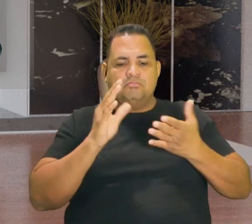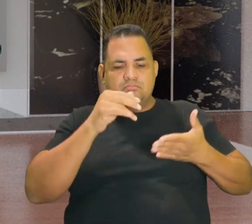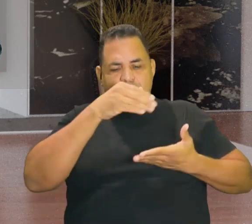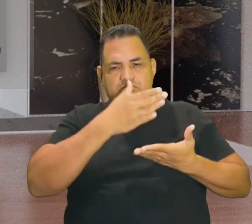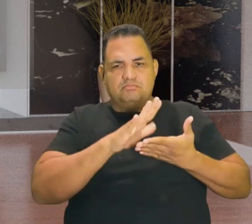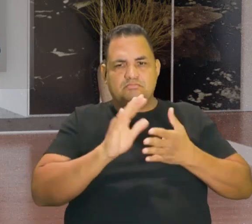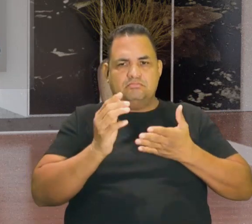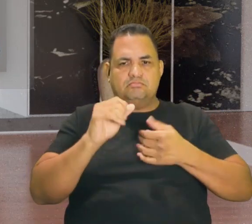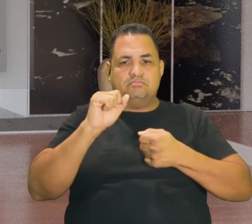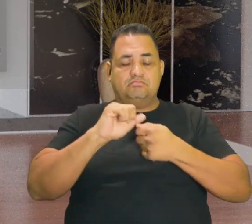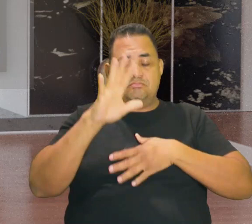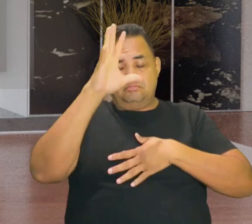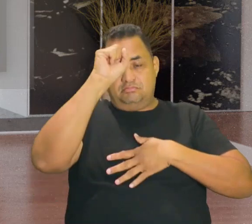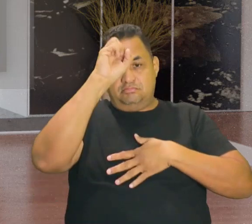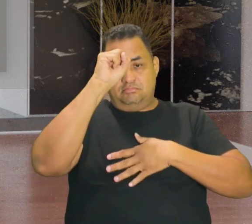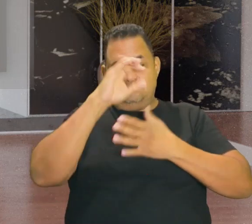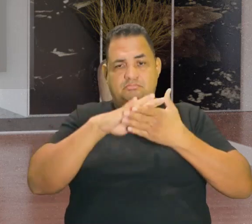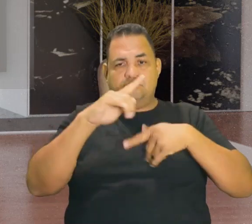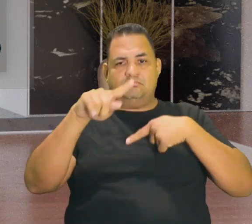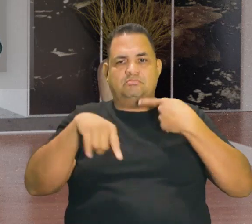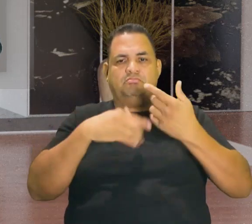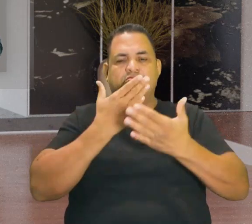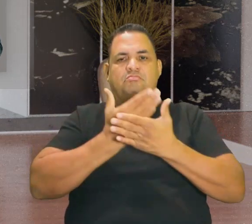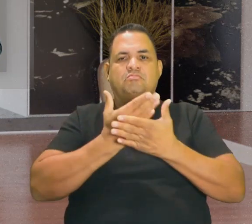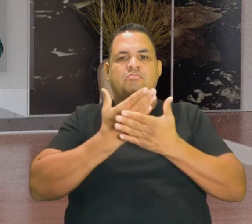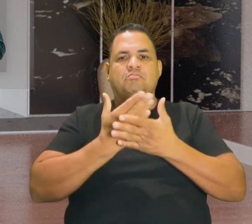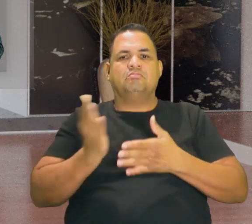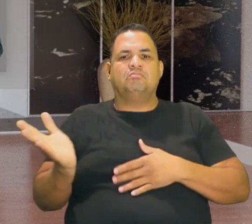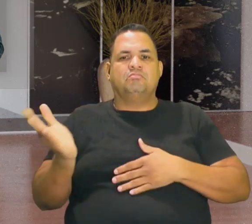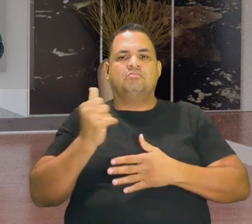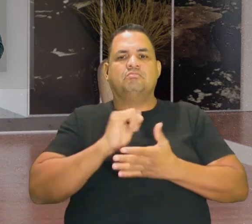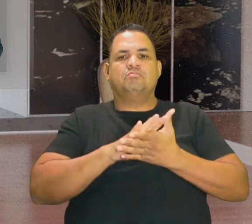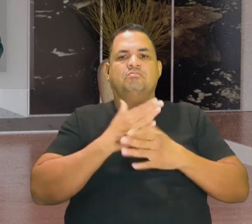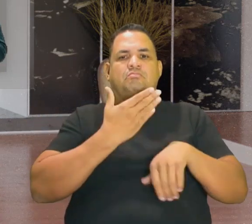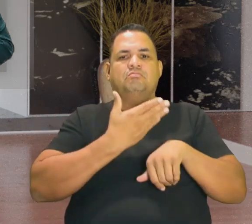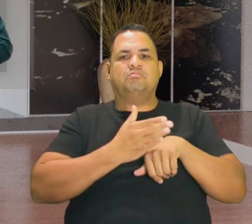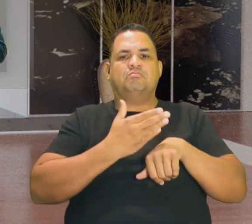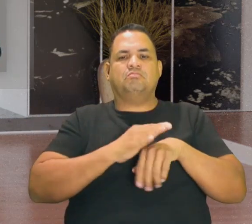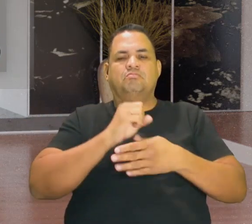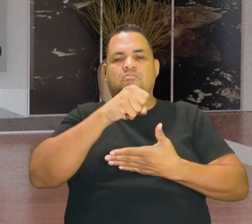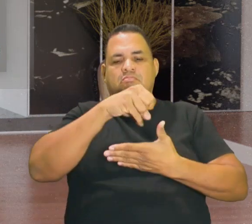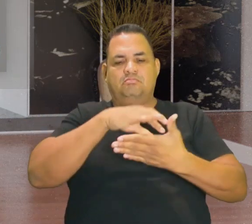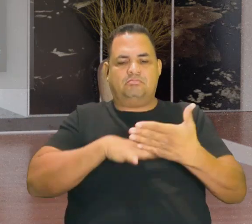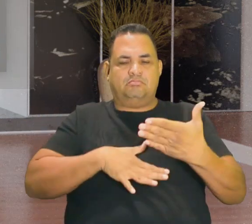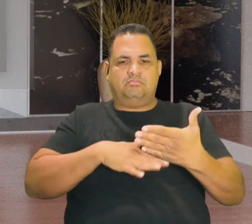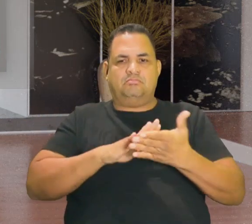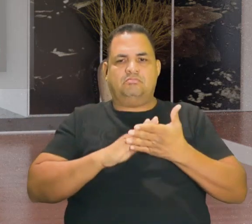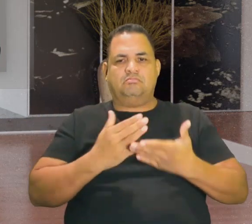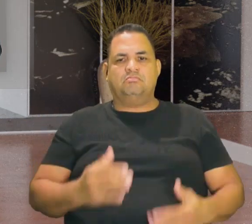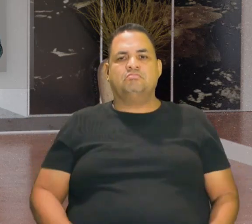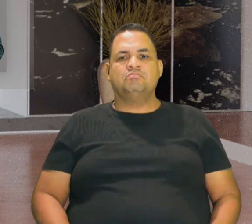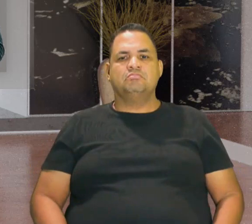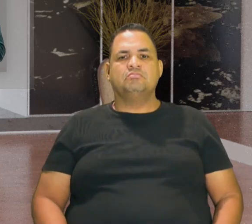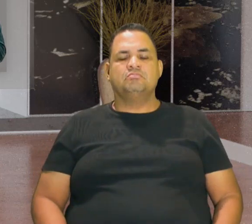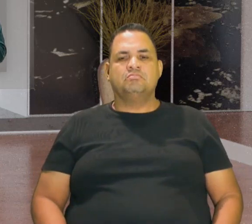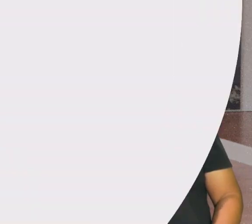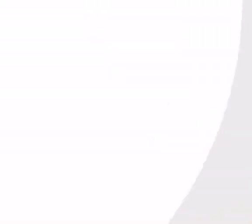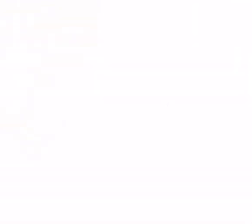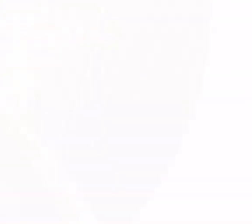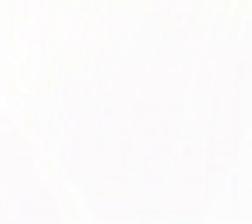também tá vocês vão aprender nas próximas aulas Então vamos para os exercícios vamos lá corrigir as atividades